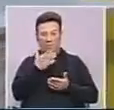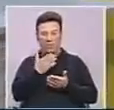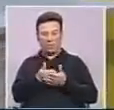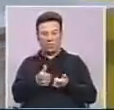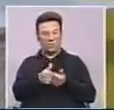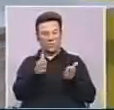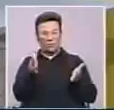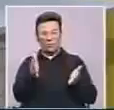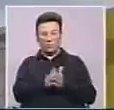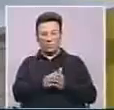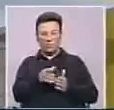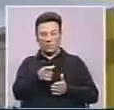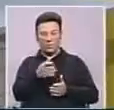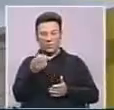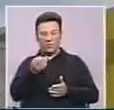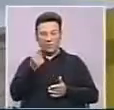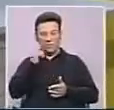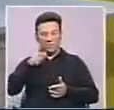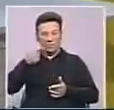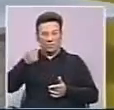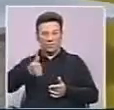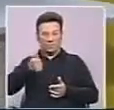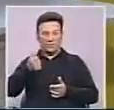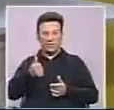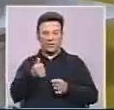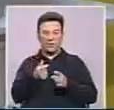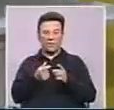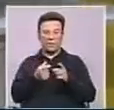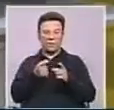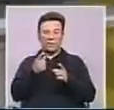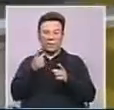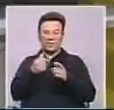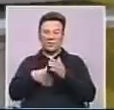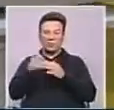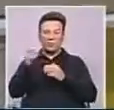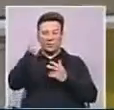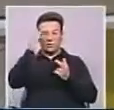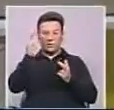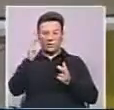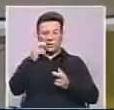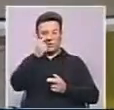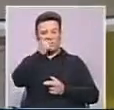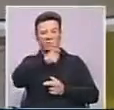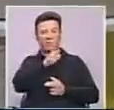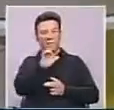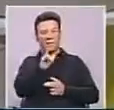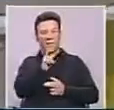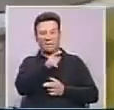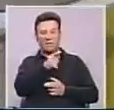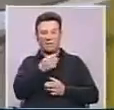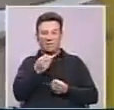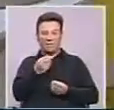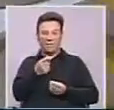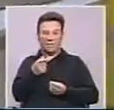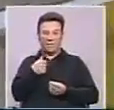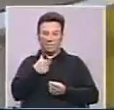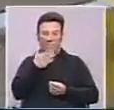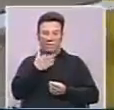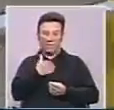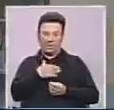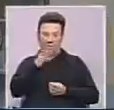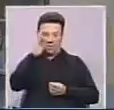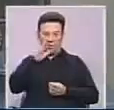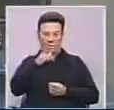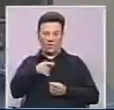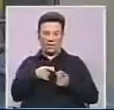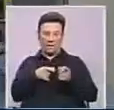e tudo isso foi excepcional. E superou as expectativas do cliente, e isso, deixe-me aqui